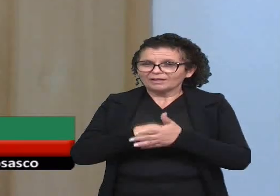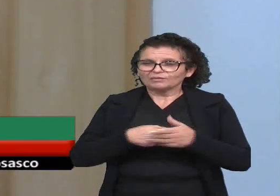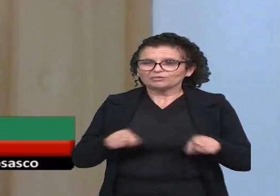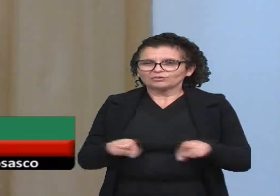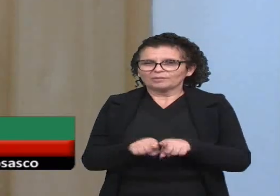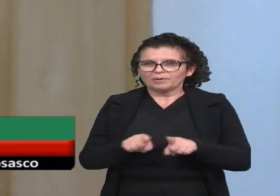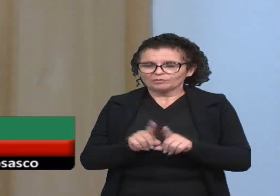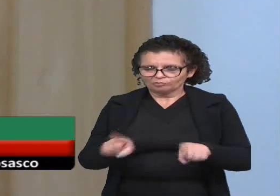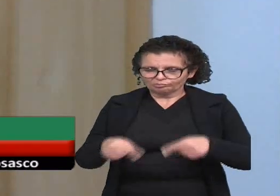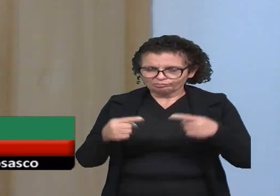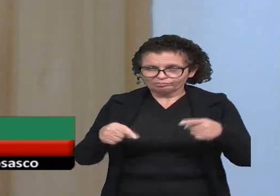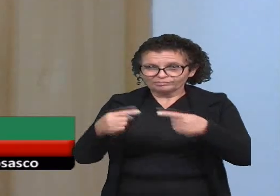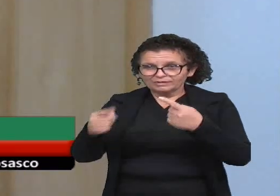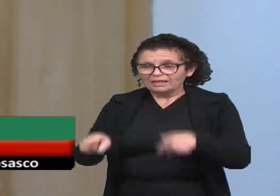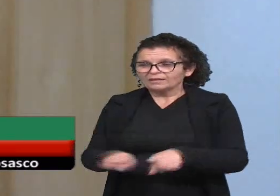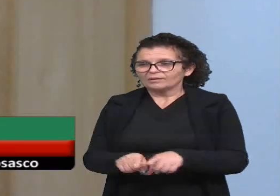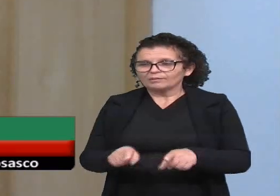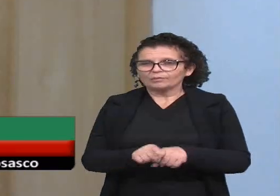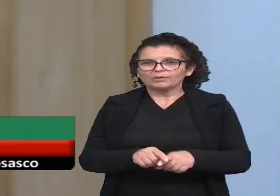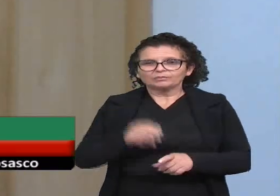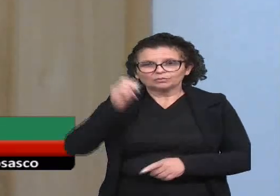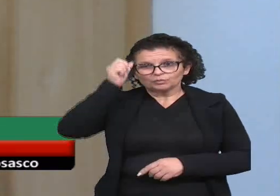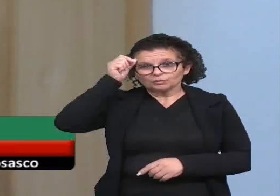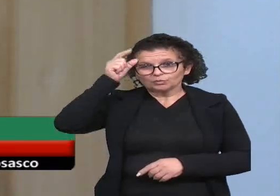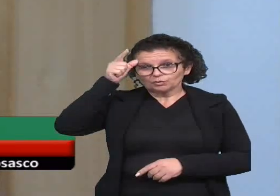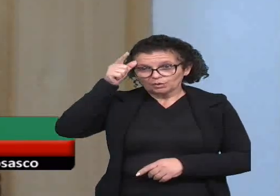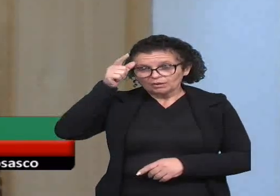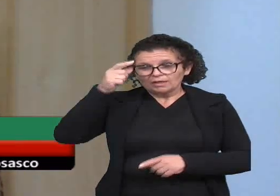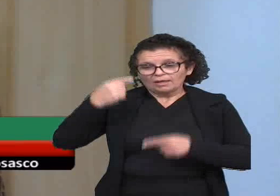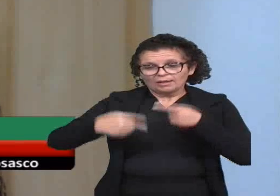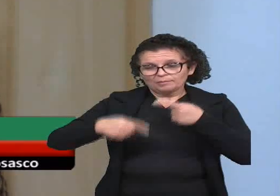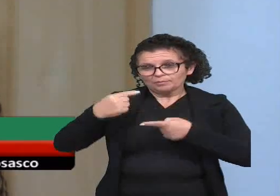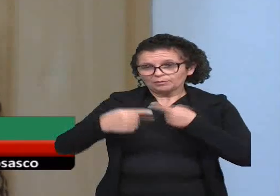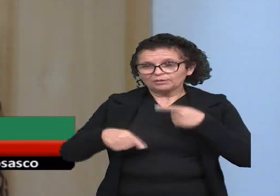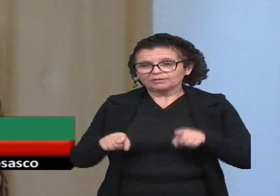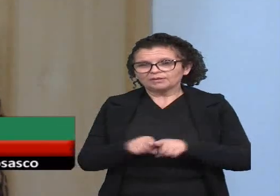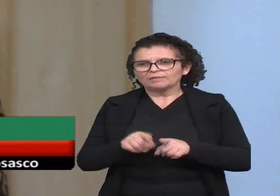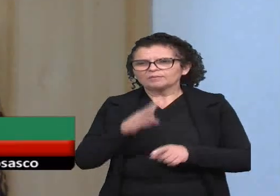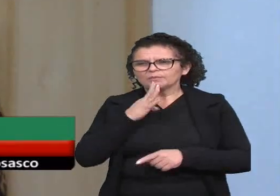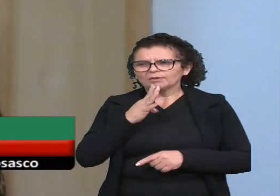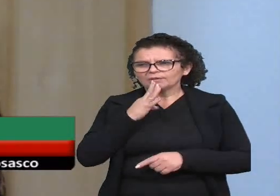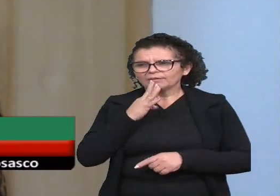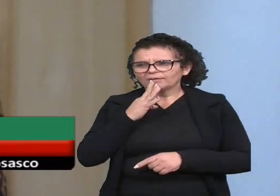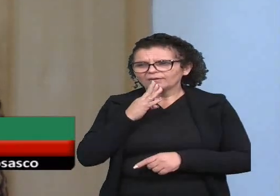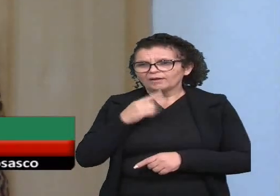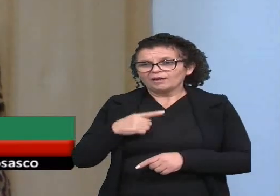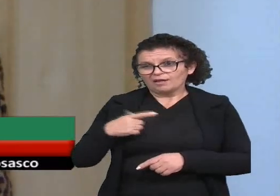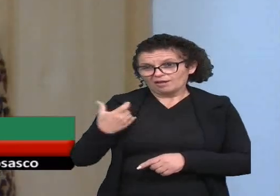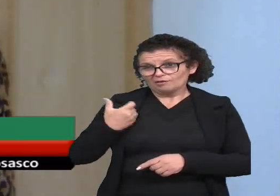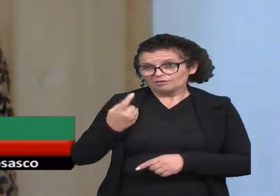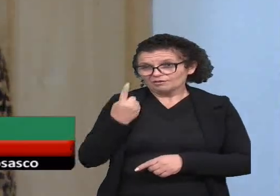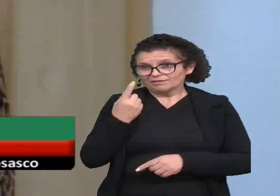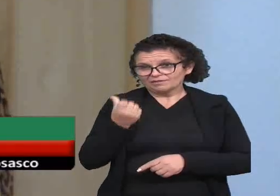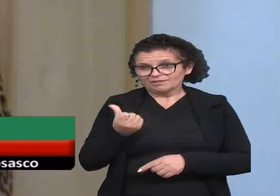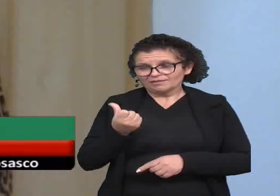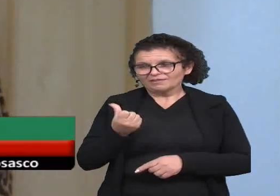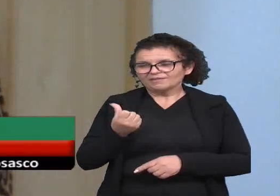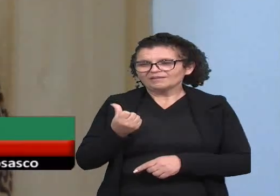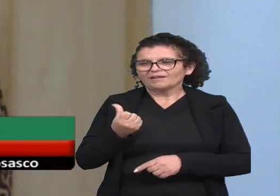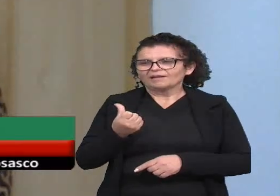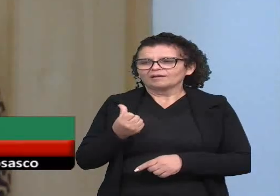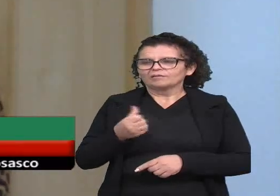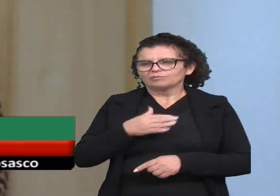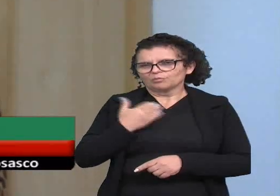de enfrentamento, no Conselho de Cultura, na política, que me conheceu quando tinha 16 anos de idade e que